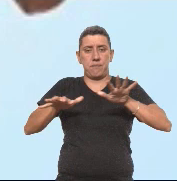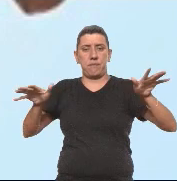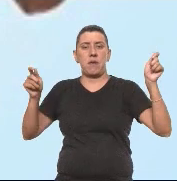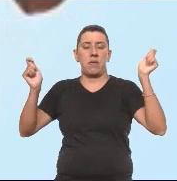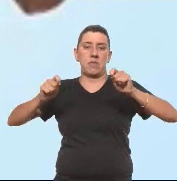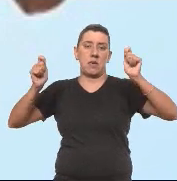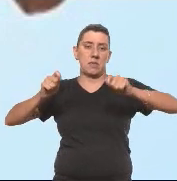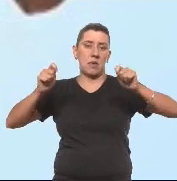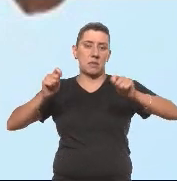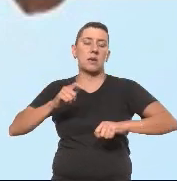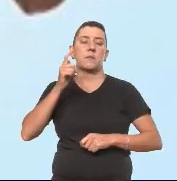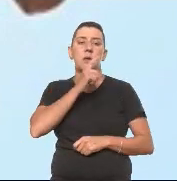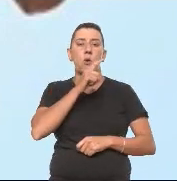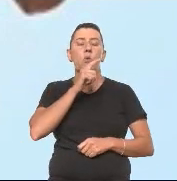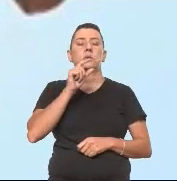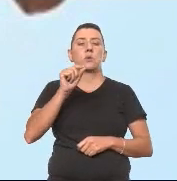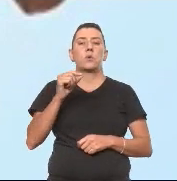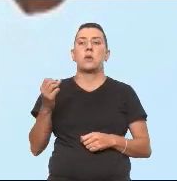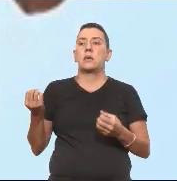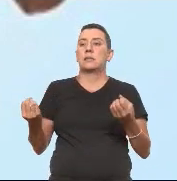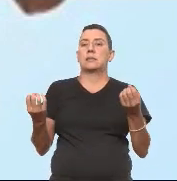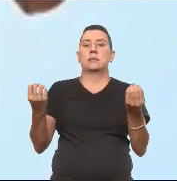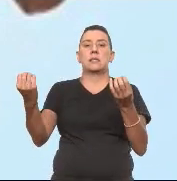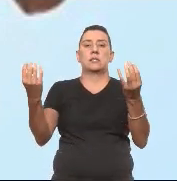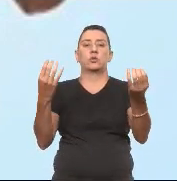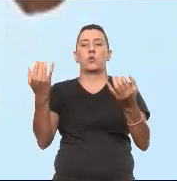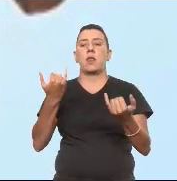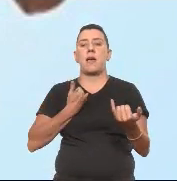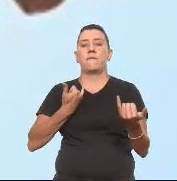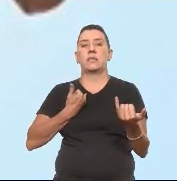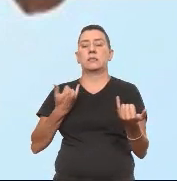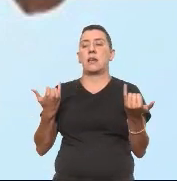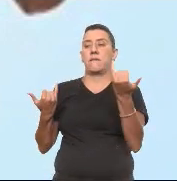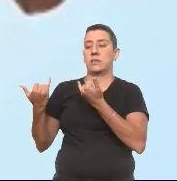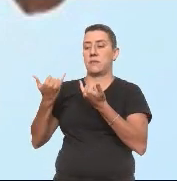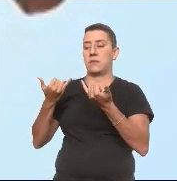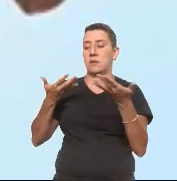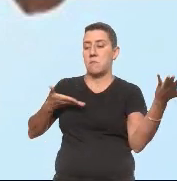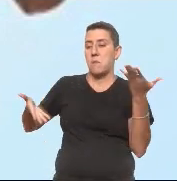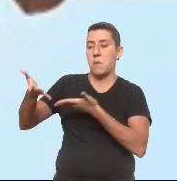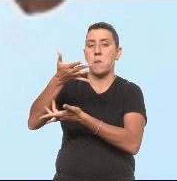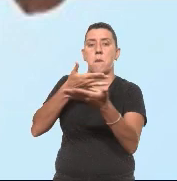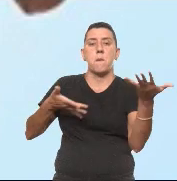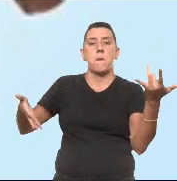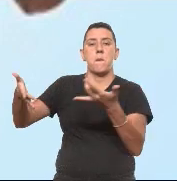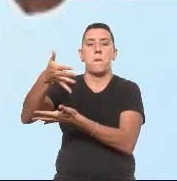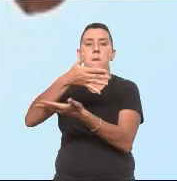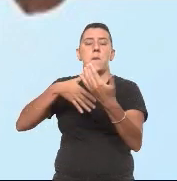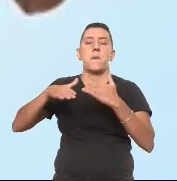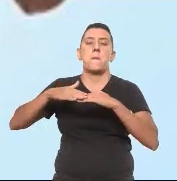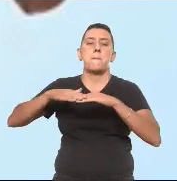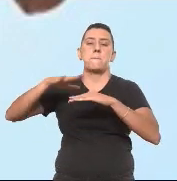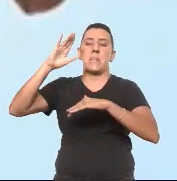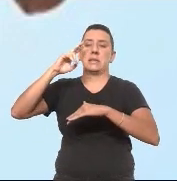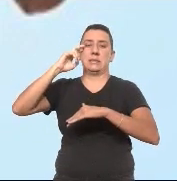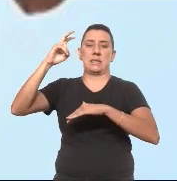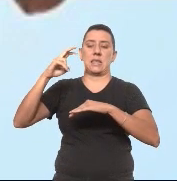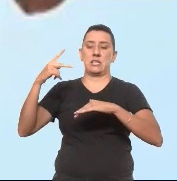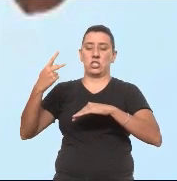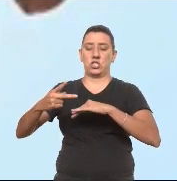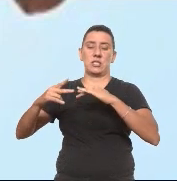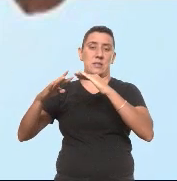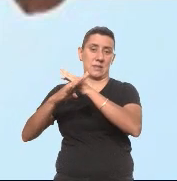vez mais eu vou poder ter cada vez mais sensores para fazer toda essa conectividade entre as cidades e trazendo mais inteligência